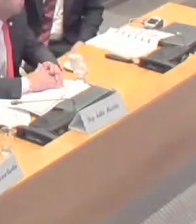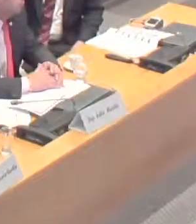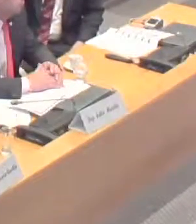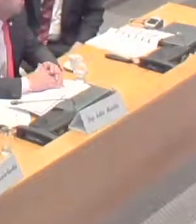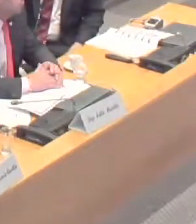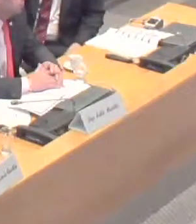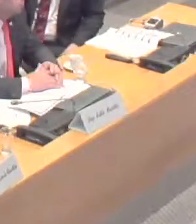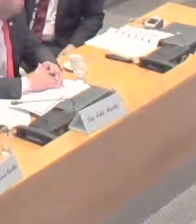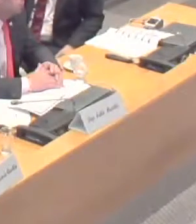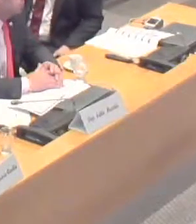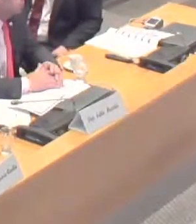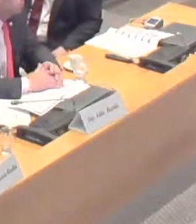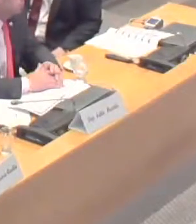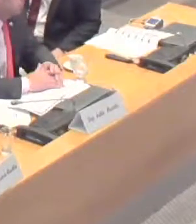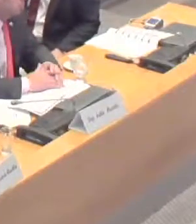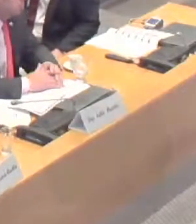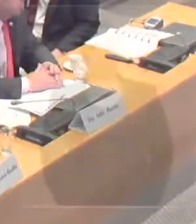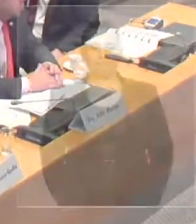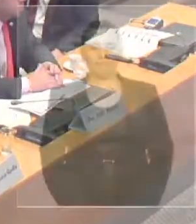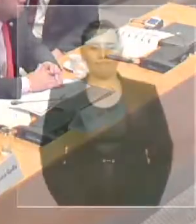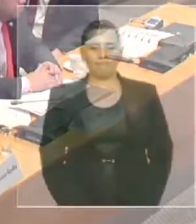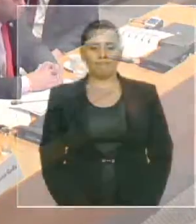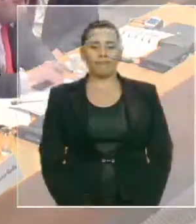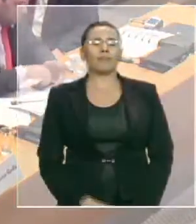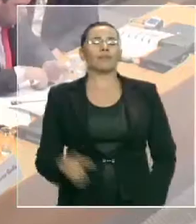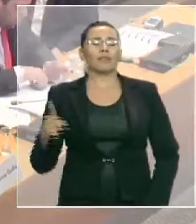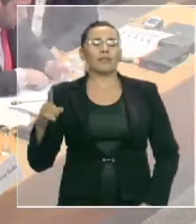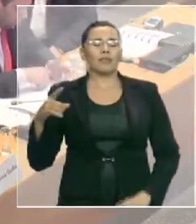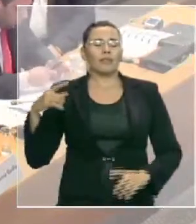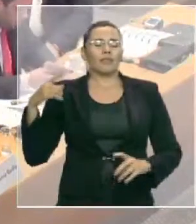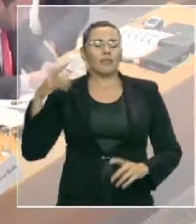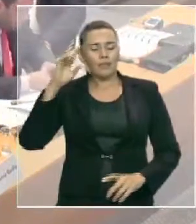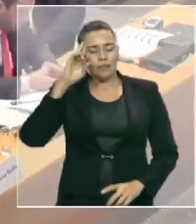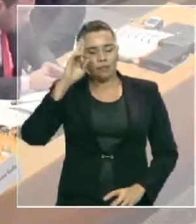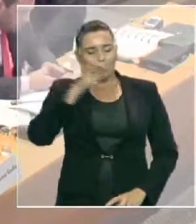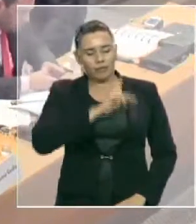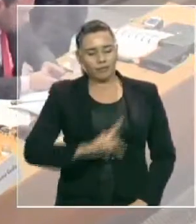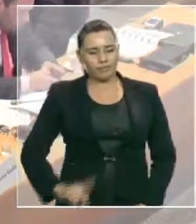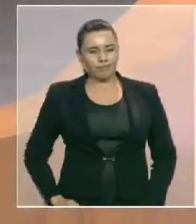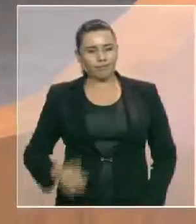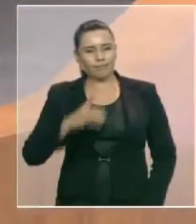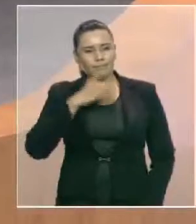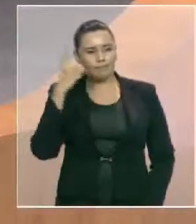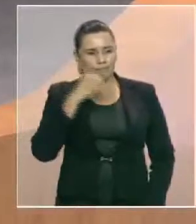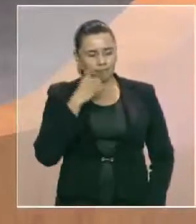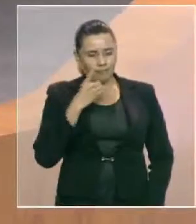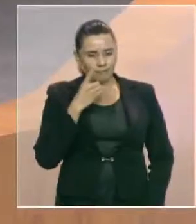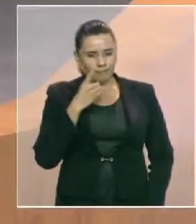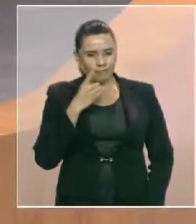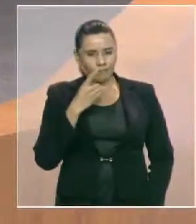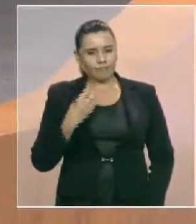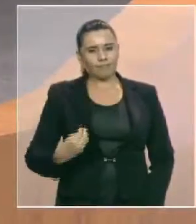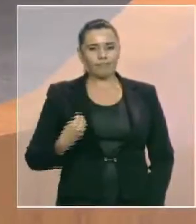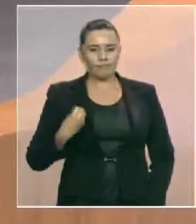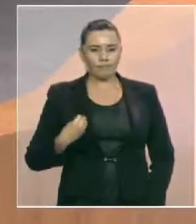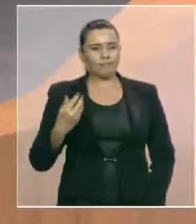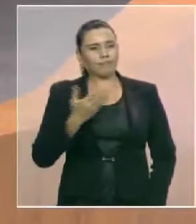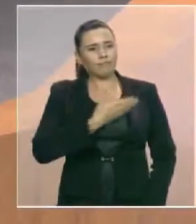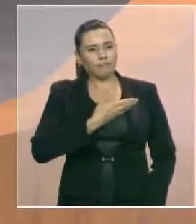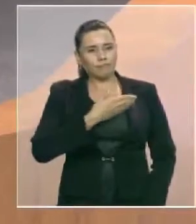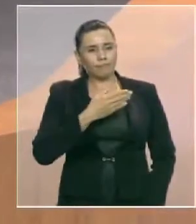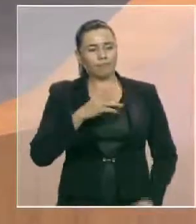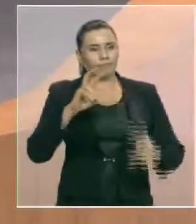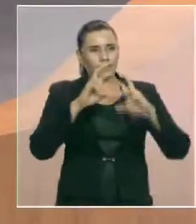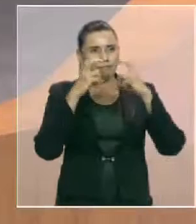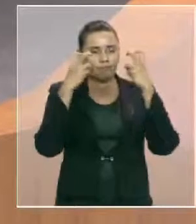Muito bem, senhor presidente, deputados, deputadas, amigos da galeria,